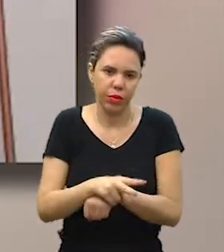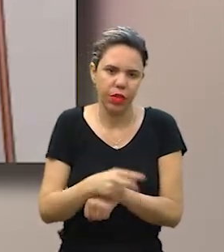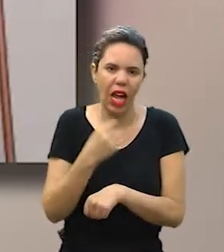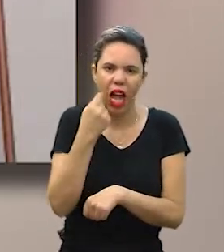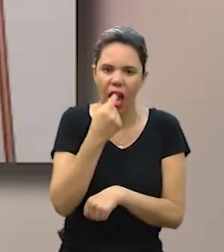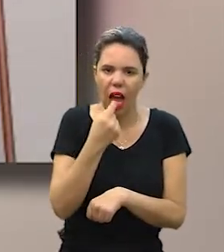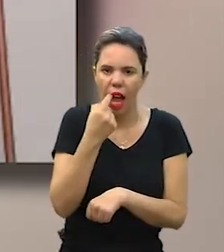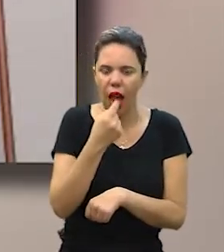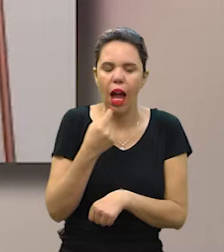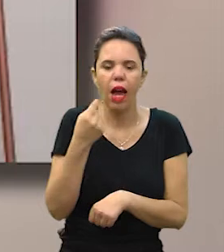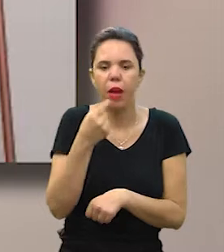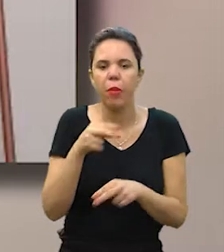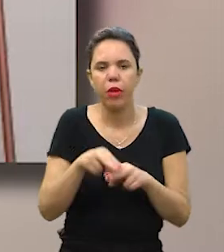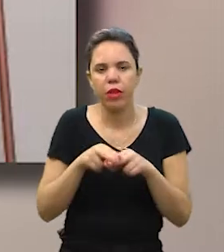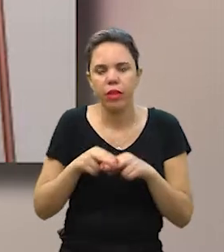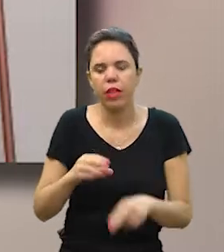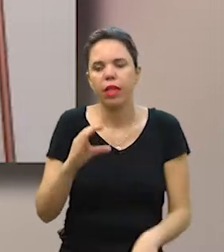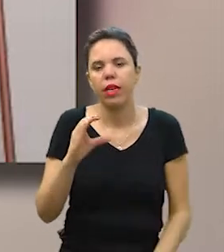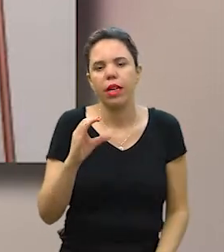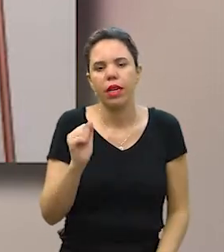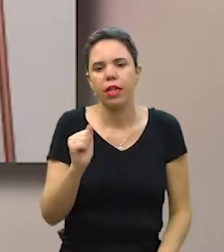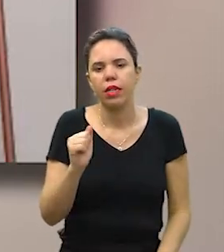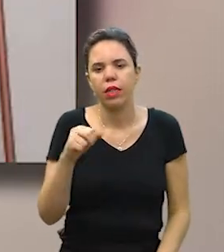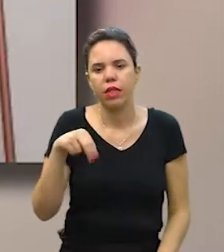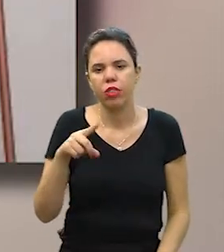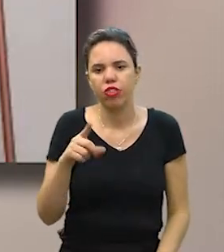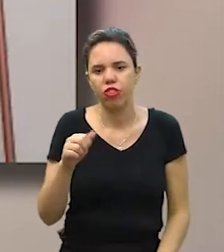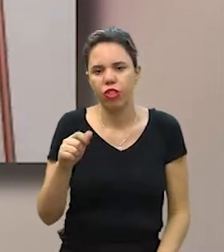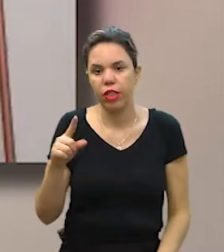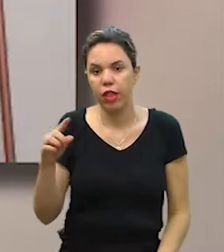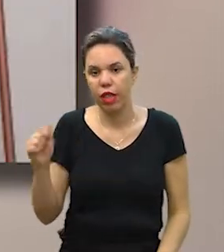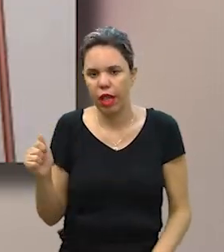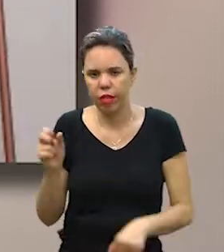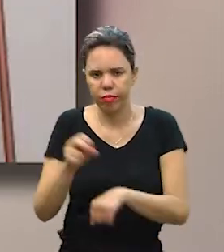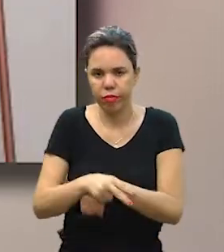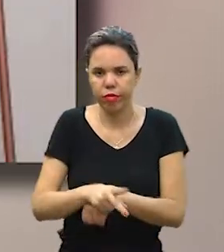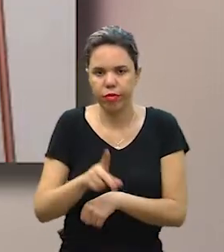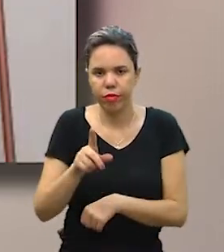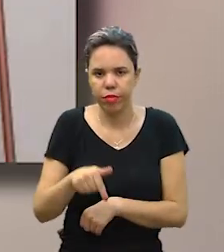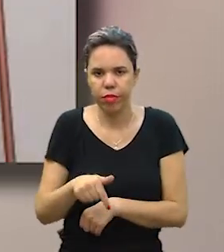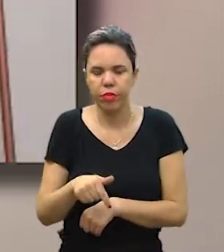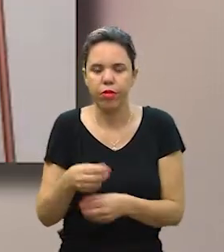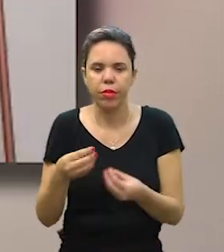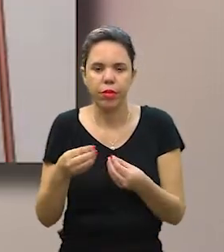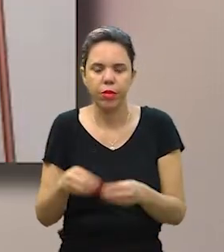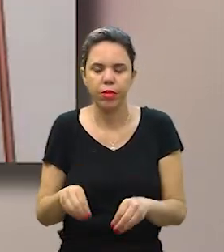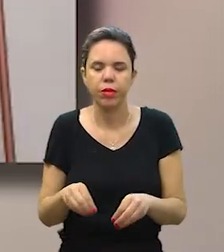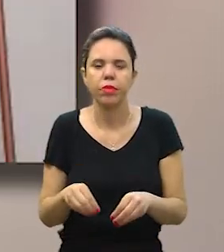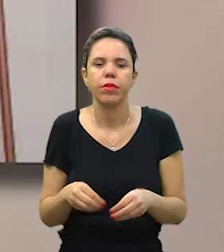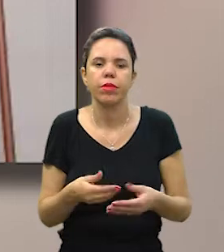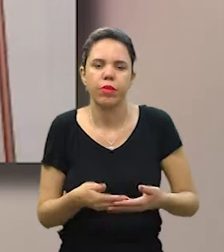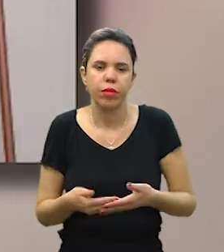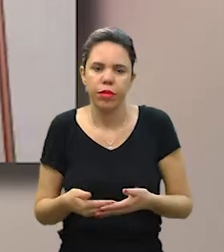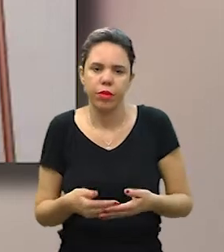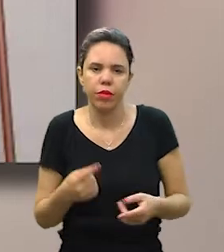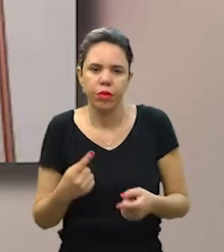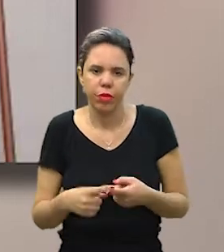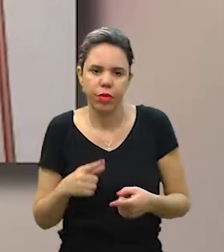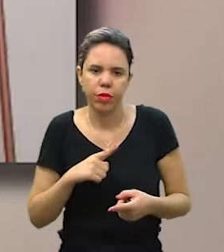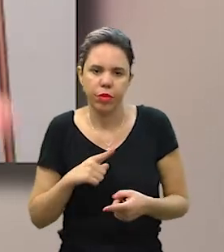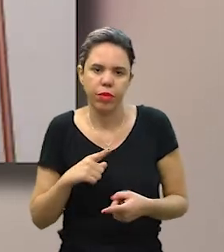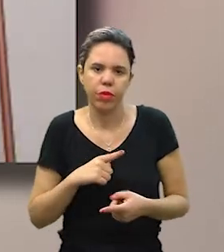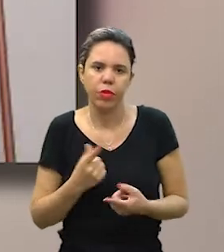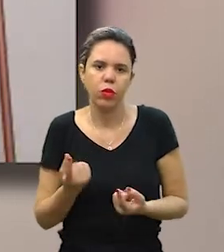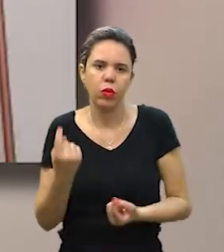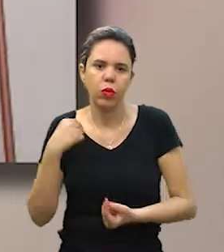mucosa oral causada pela Candida albicans, é um fungo, né? E normalmente ela afeta mais o bebê porque ele tem um sistema